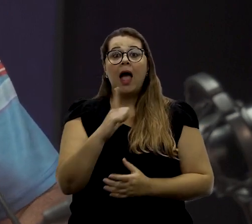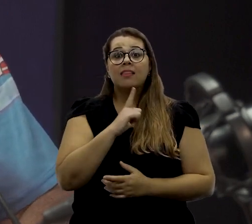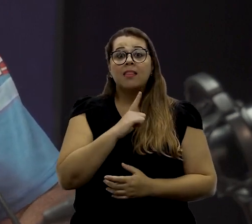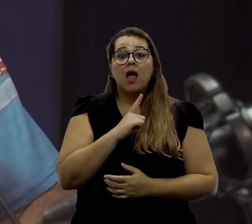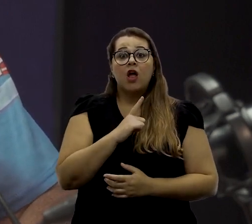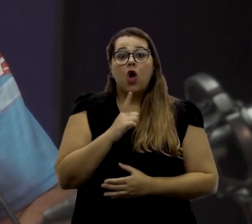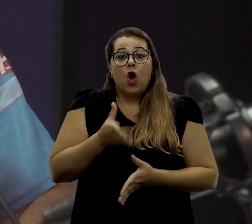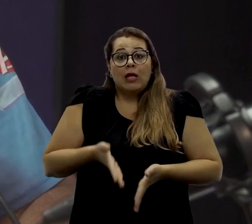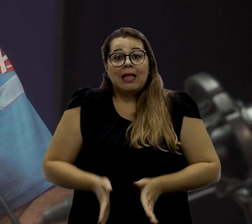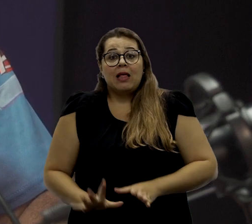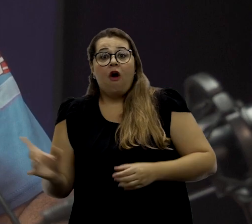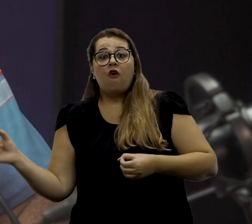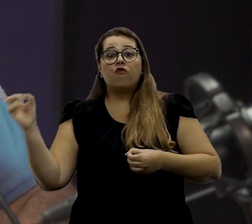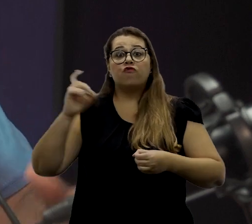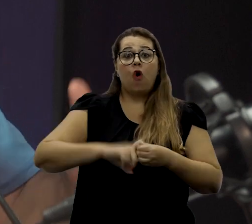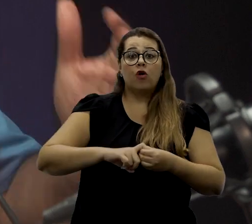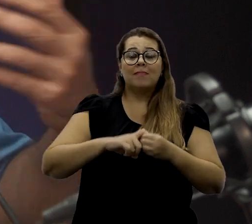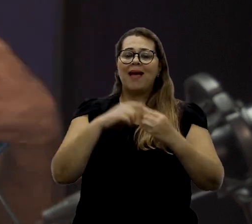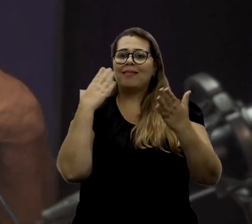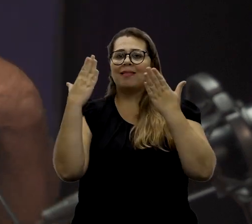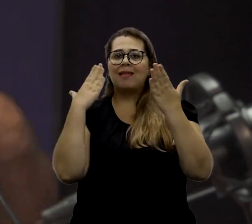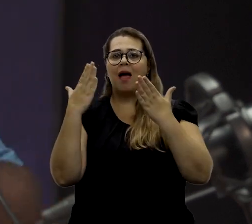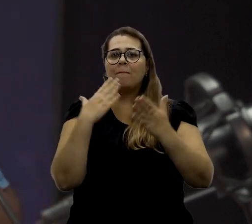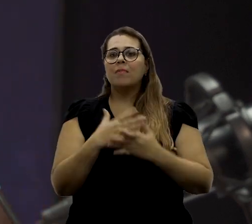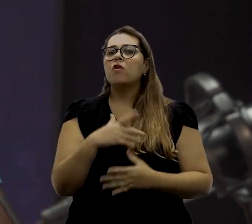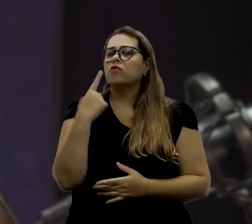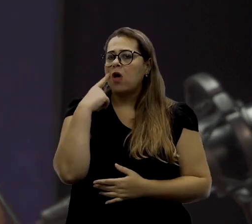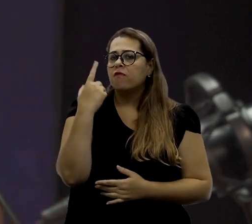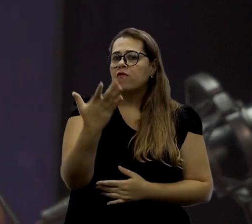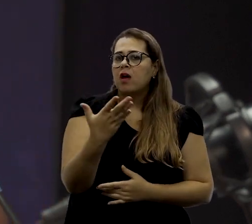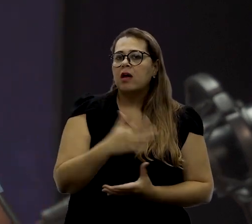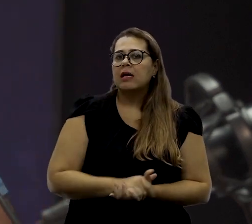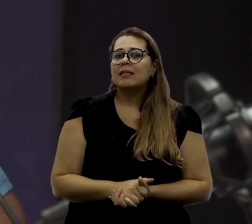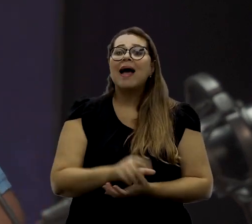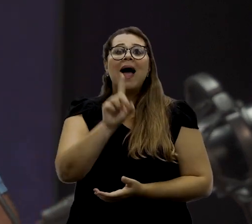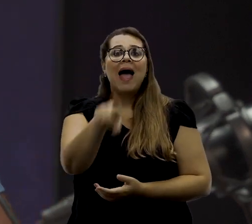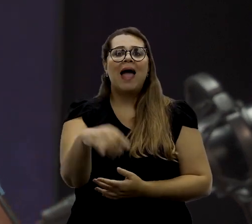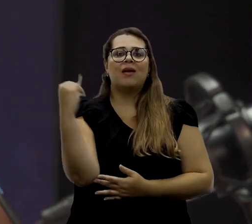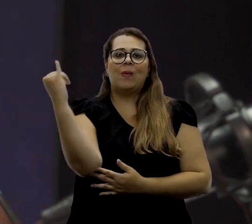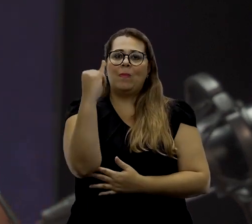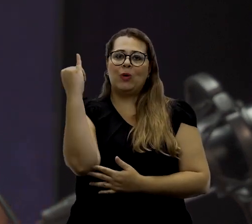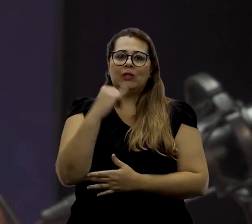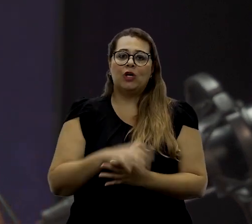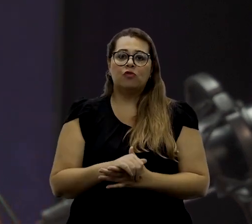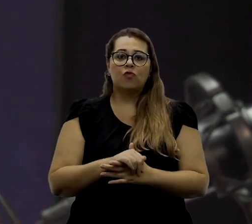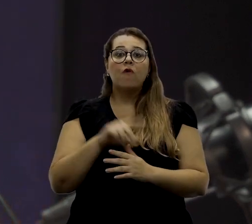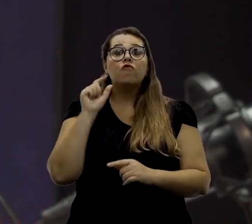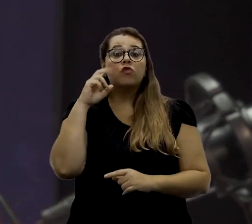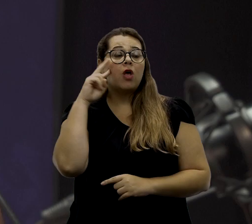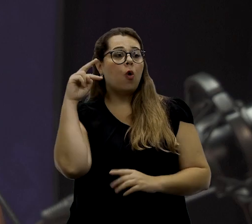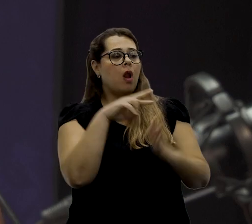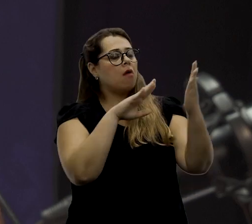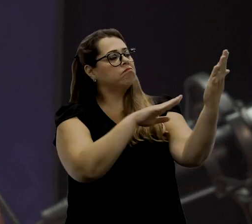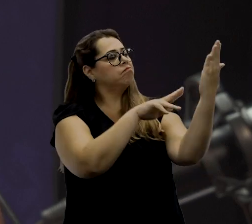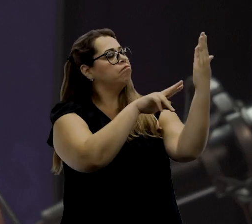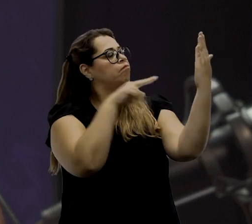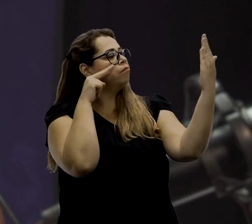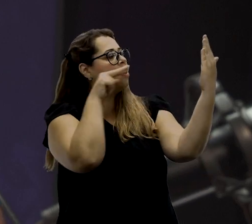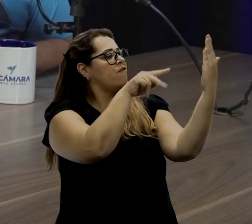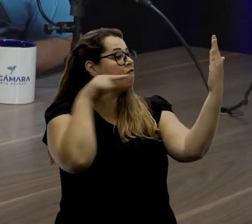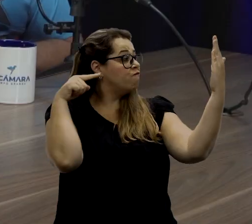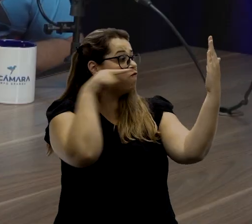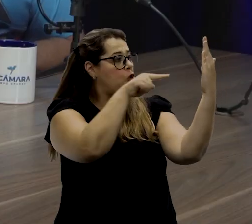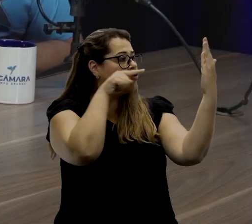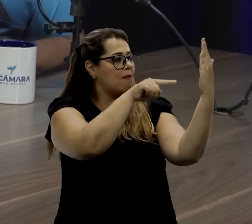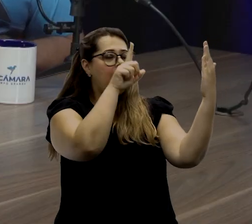elas se renascem de novo. Porque na terapia, gente, olha só, no processo terapêutico, isso é importante, é que você olha no espelho e fala, cara, esse